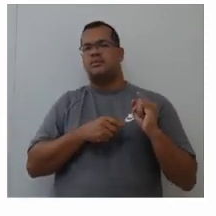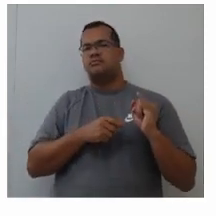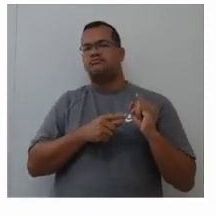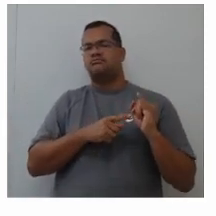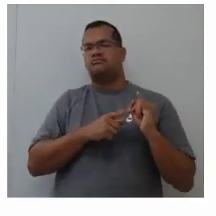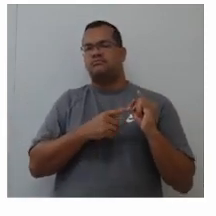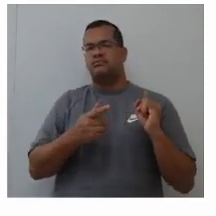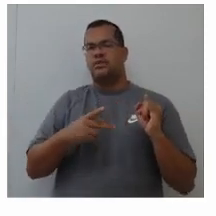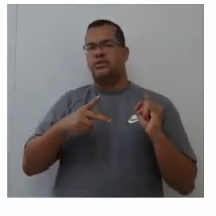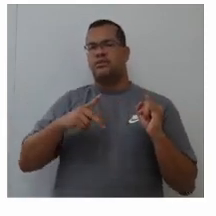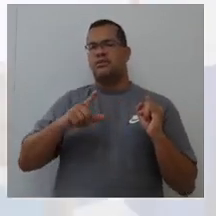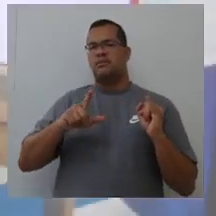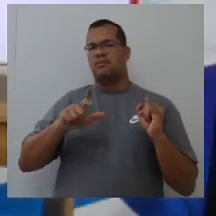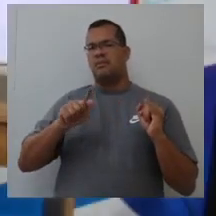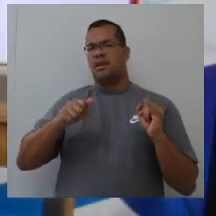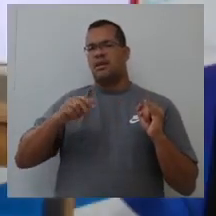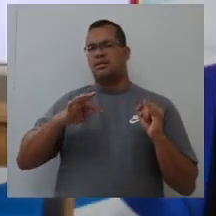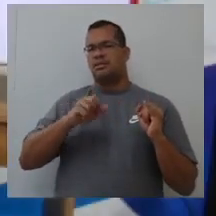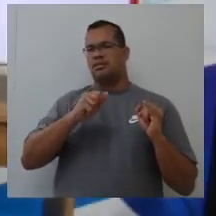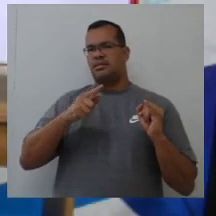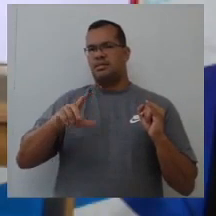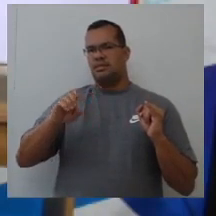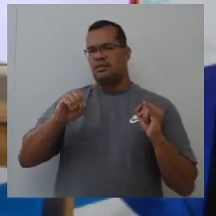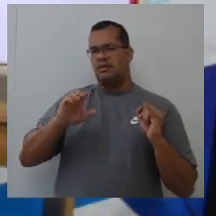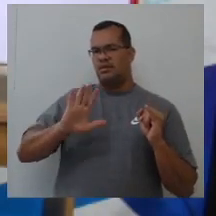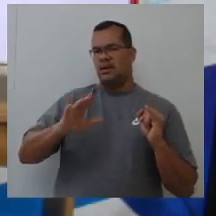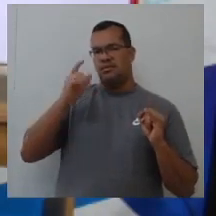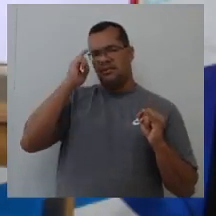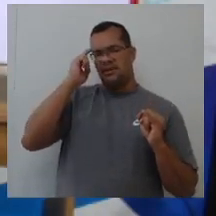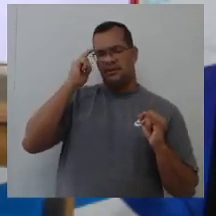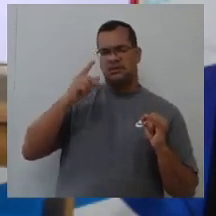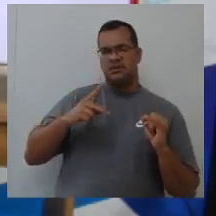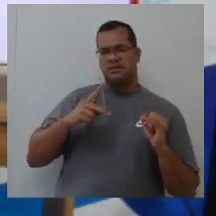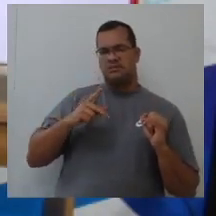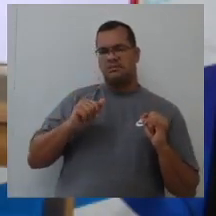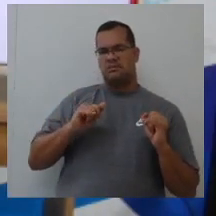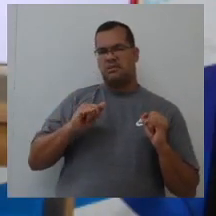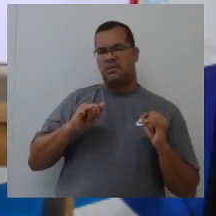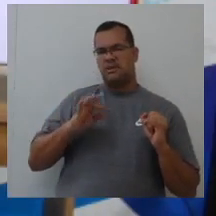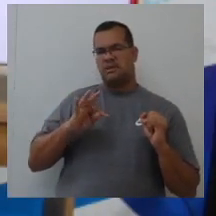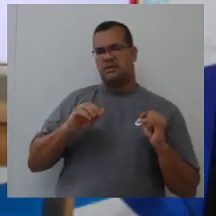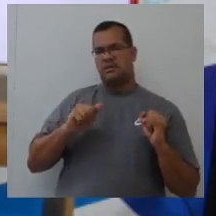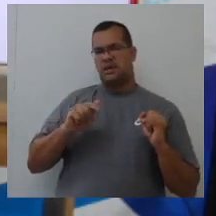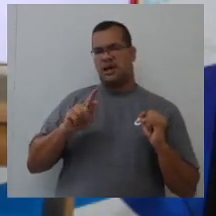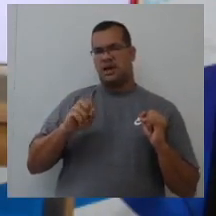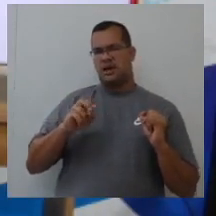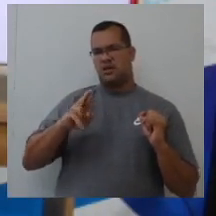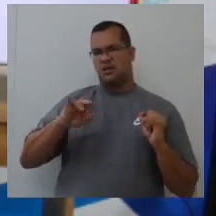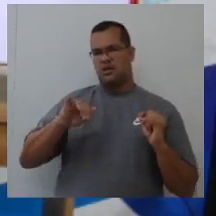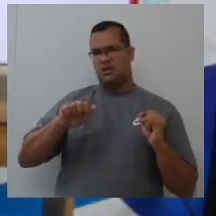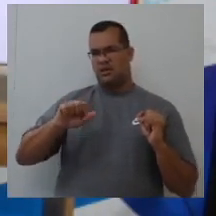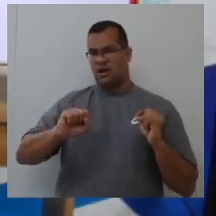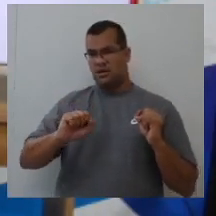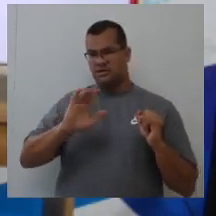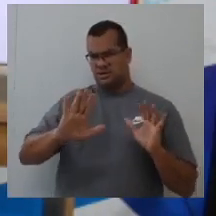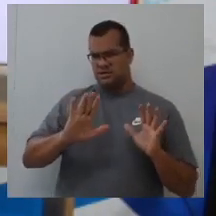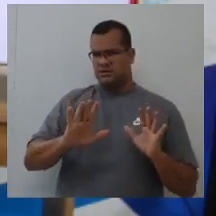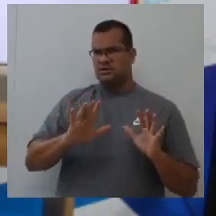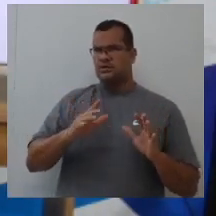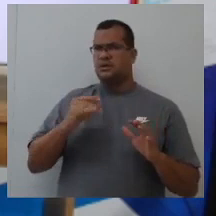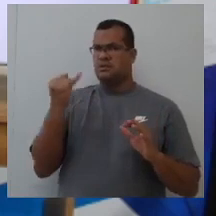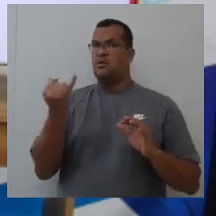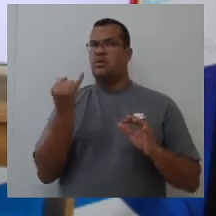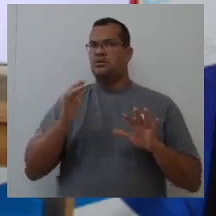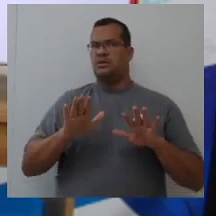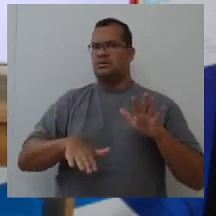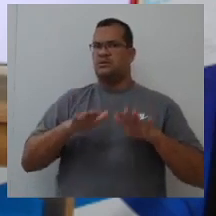Tem gente que vai pensar sobre Pitágoras, tá? Agora, na verdade, o Pitágoras ele foi um cara importante, talvez ele